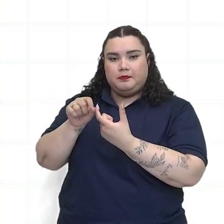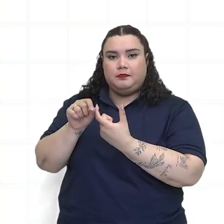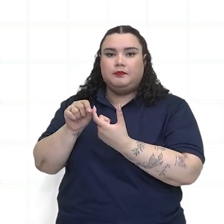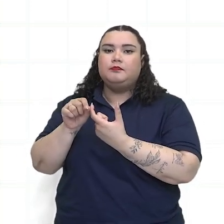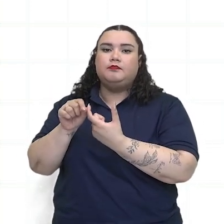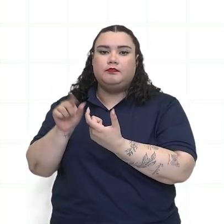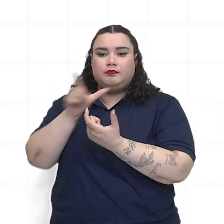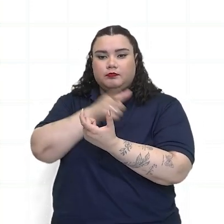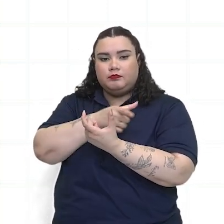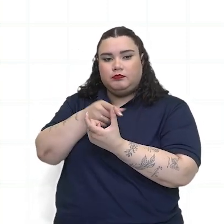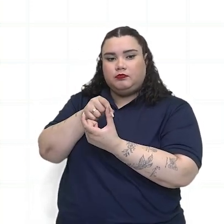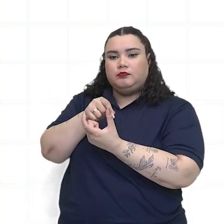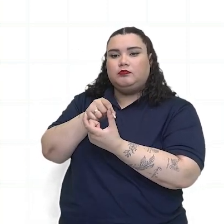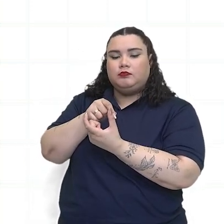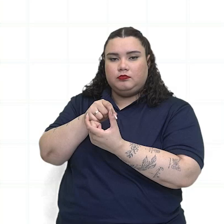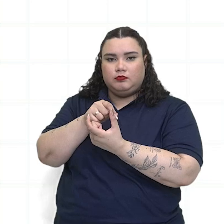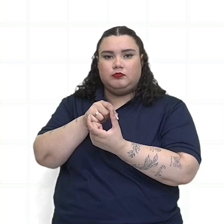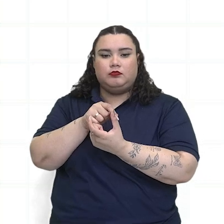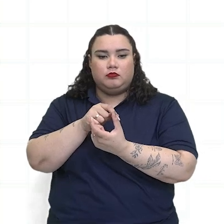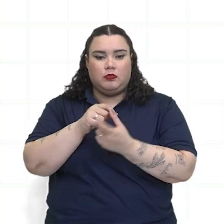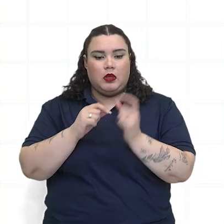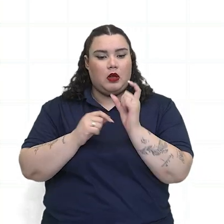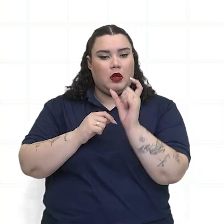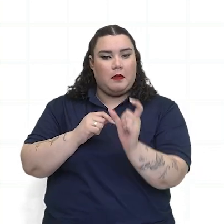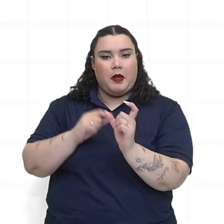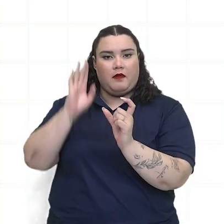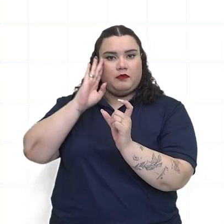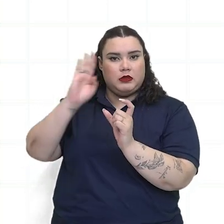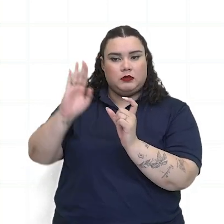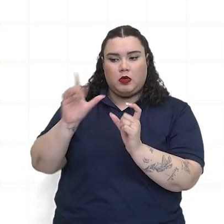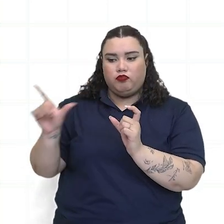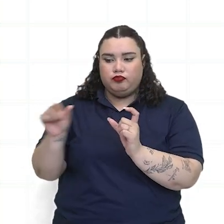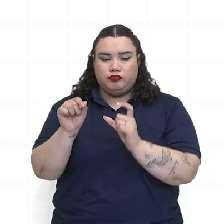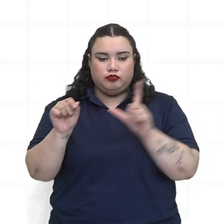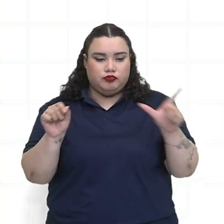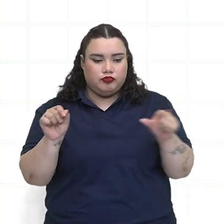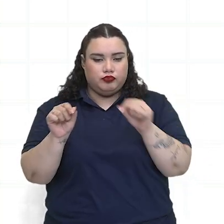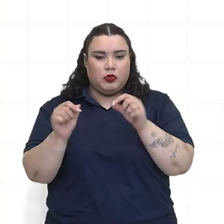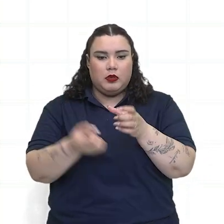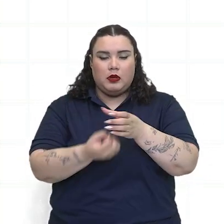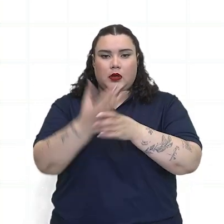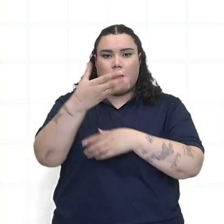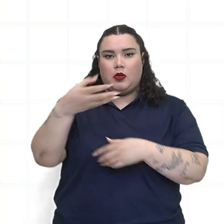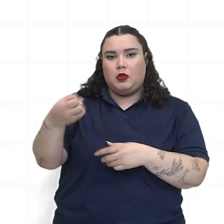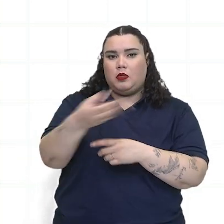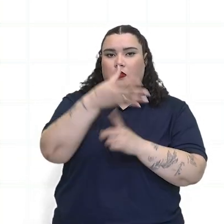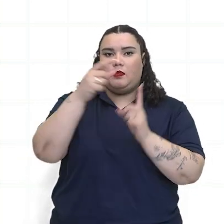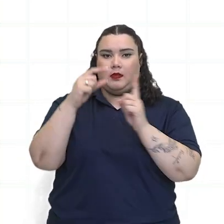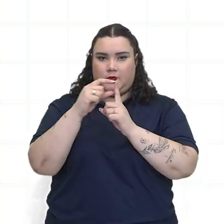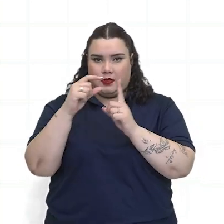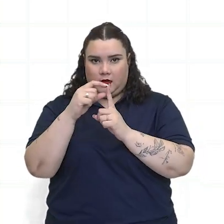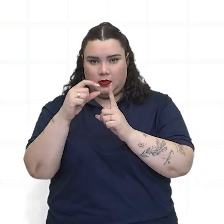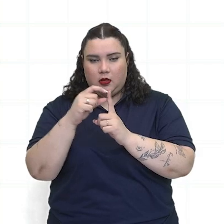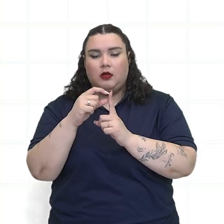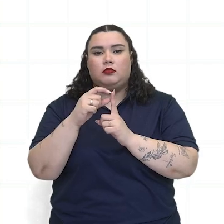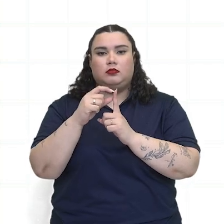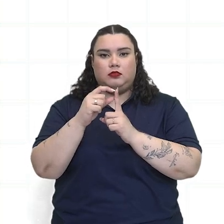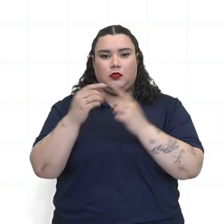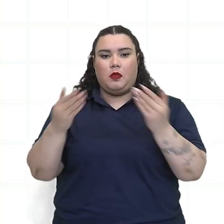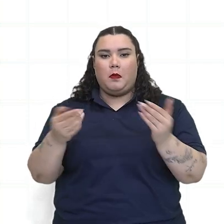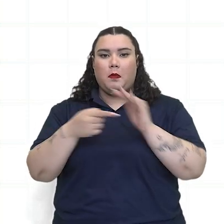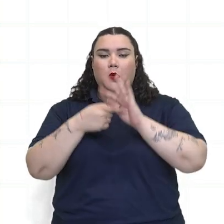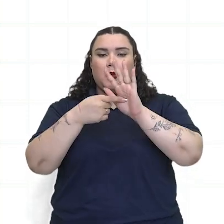um prefixo e um sufixo a um radical. Então, eu tenho o radical da palavra, aquela que traz